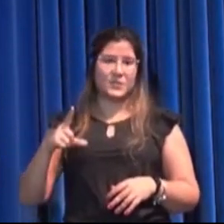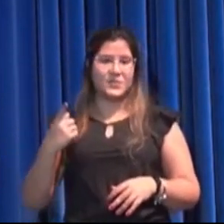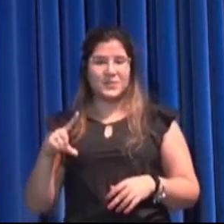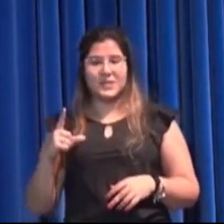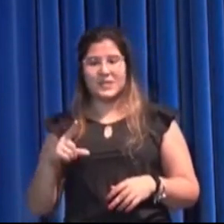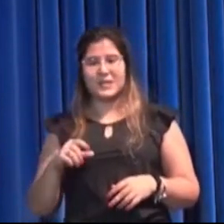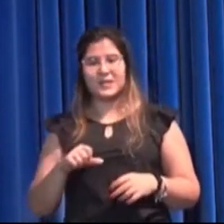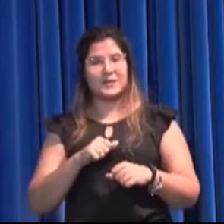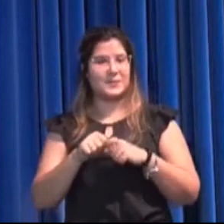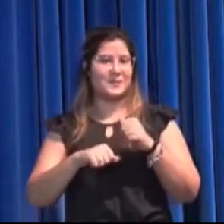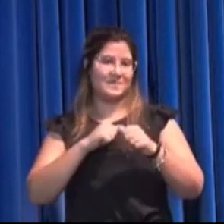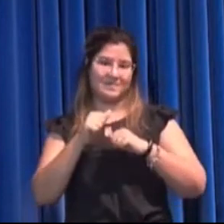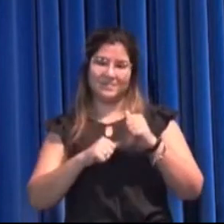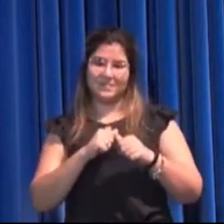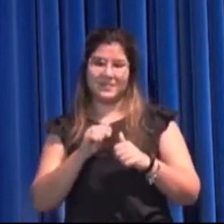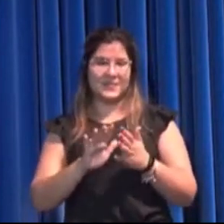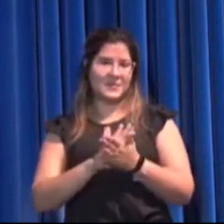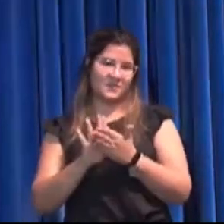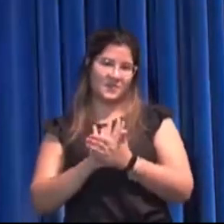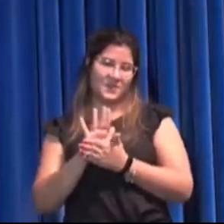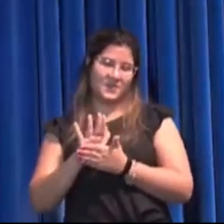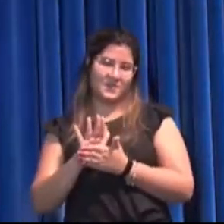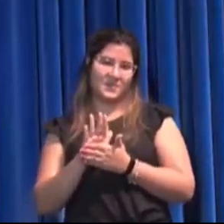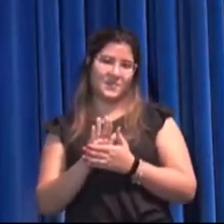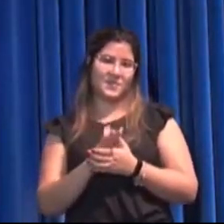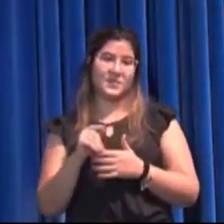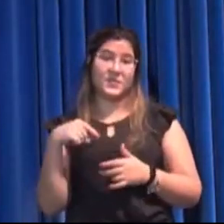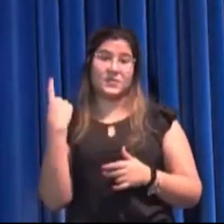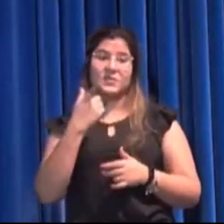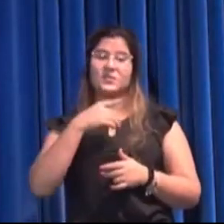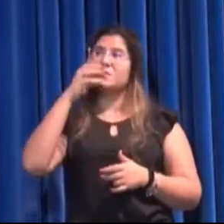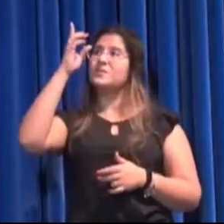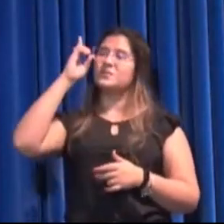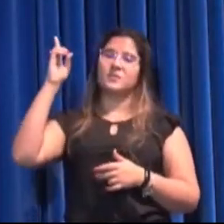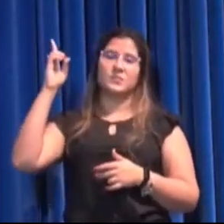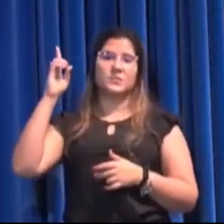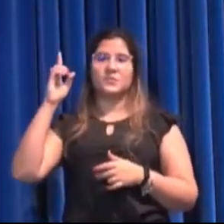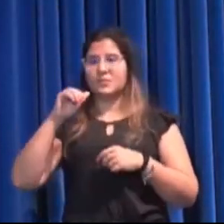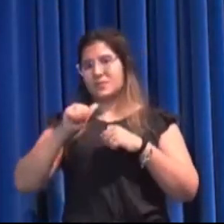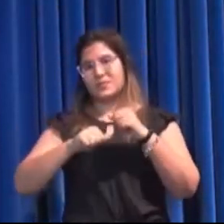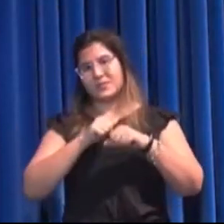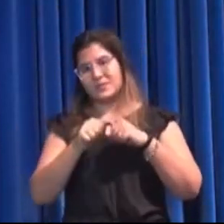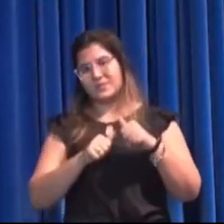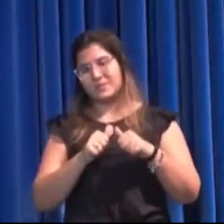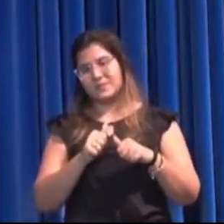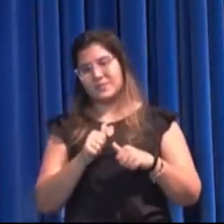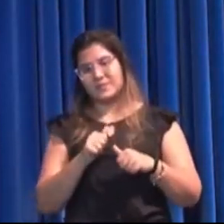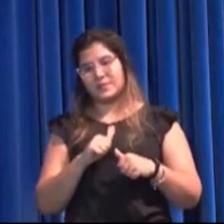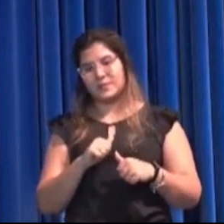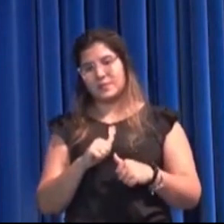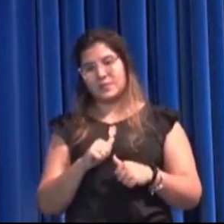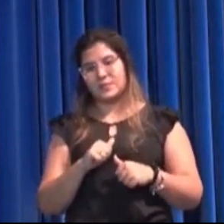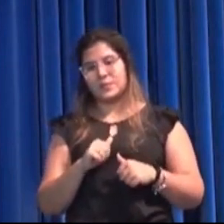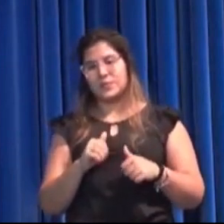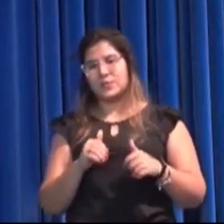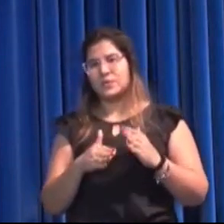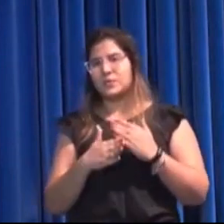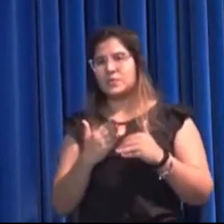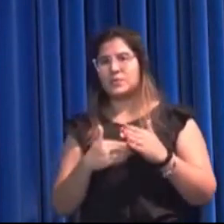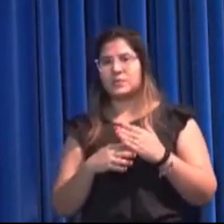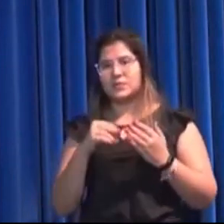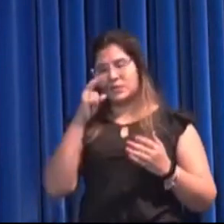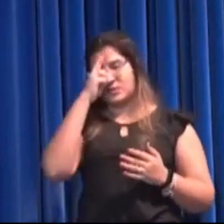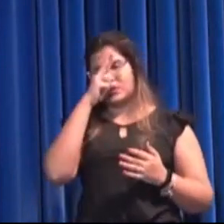ou sombra de mudança. O nosso Deus não muda. Então todo esse histórico que